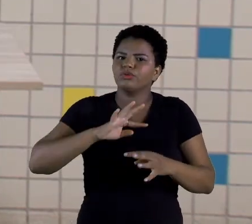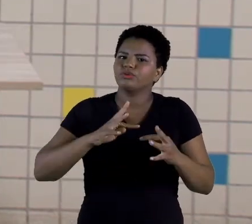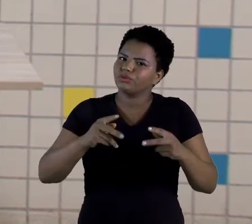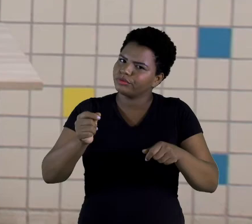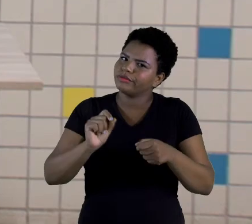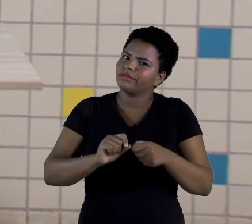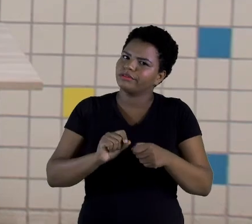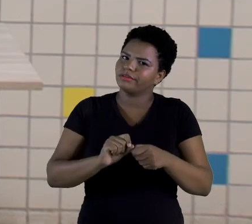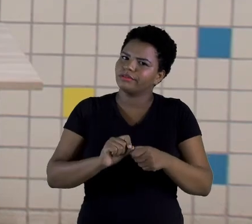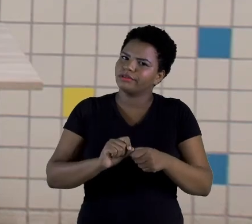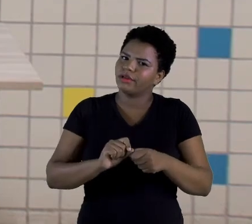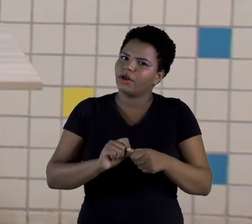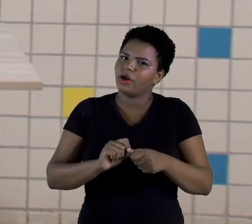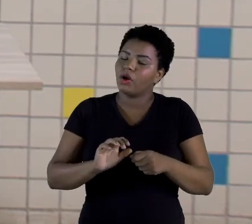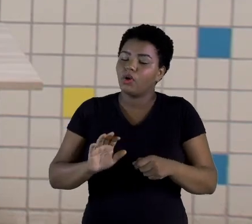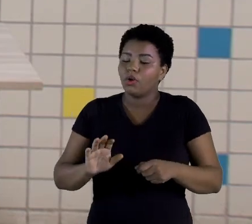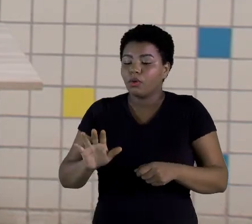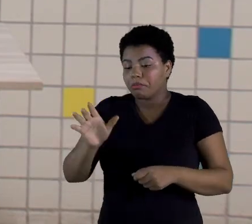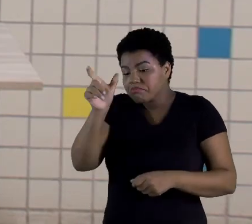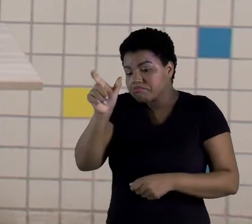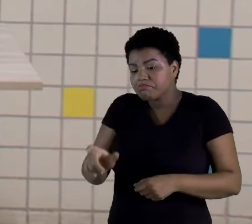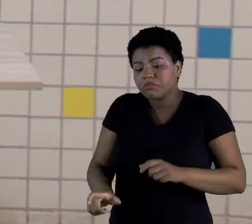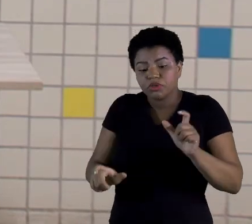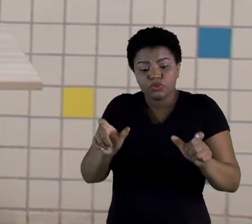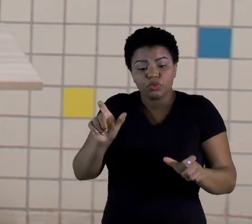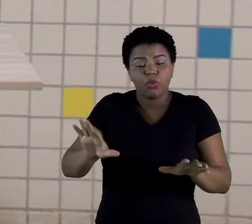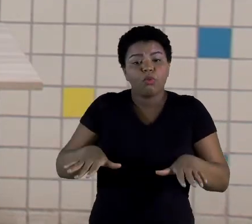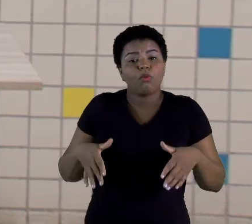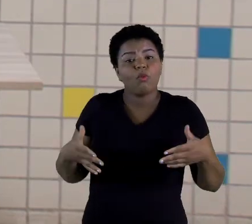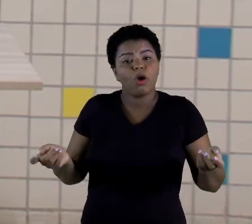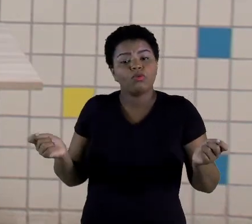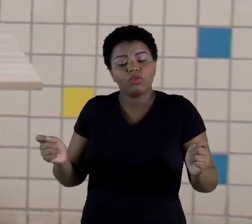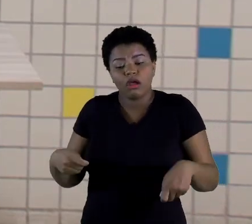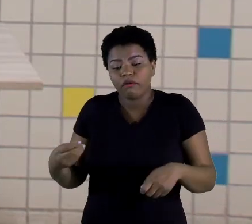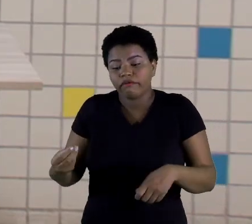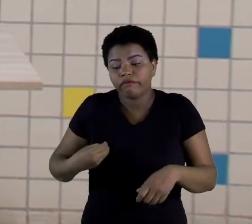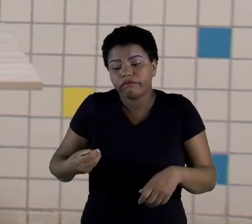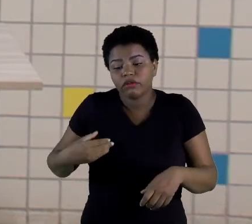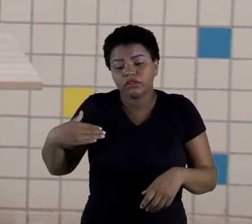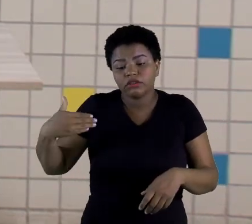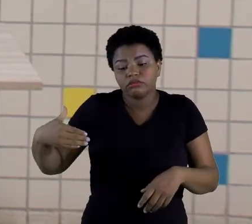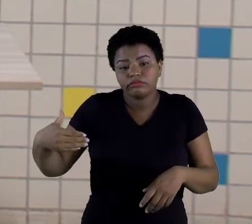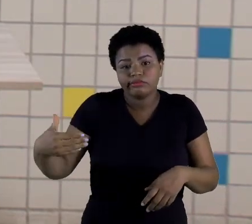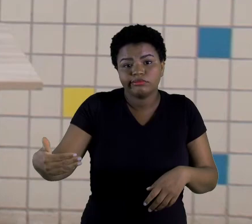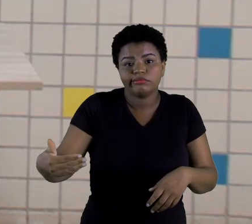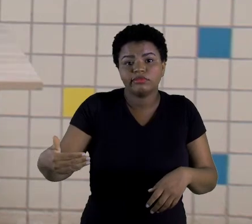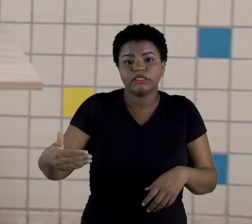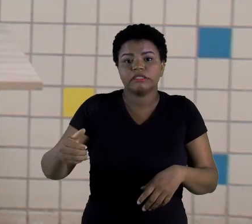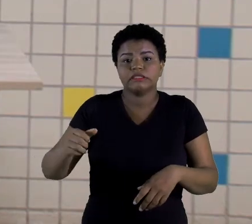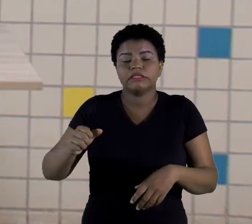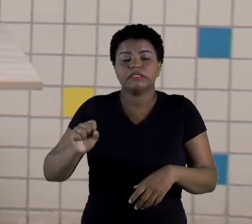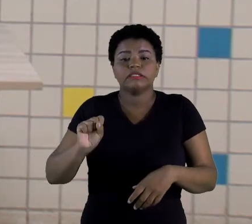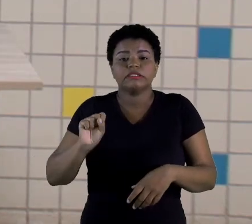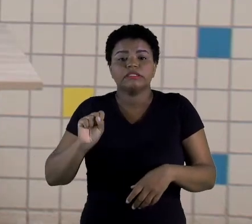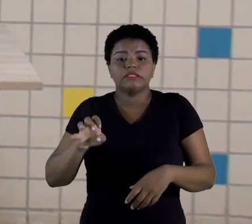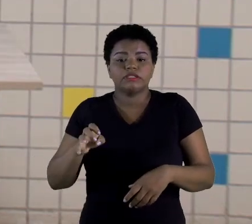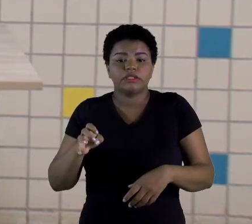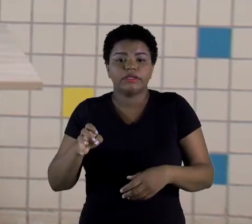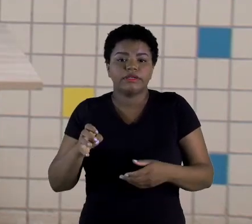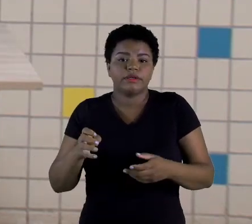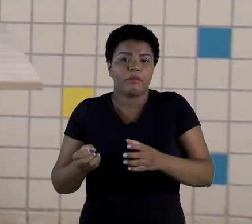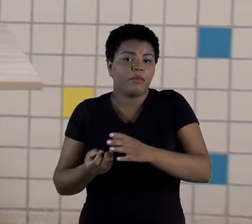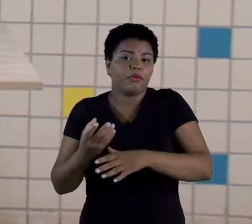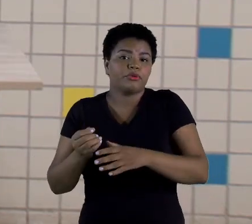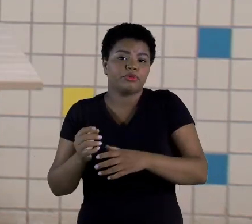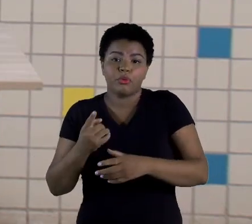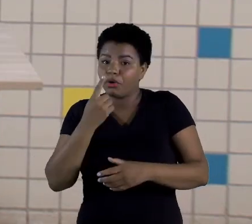vai conseguir sobreviver, lidar no dia a dia com seus afazeres sem produzir lixo?